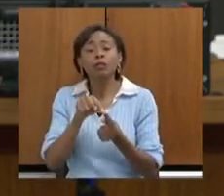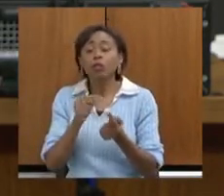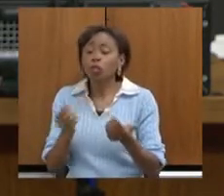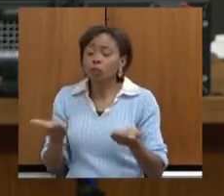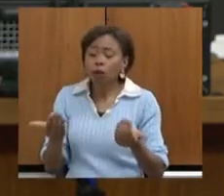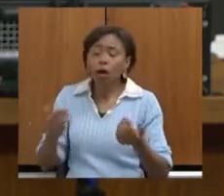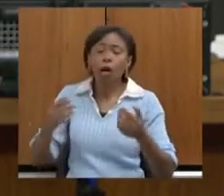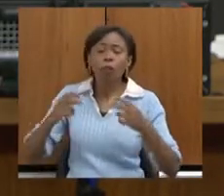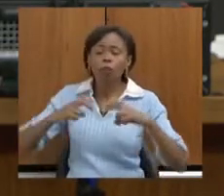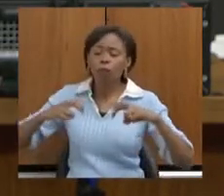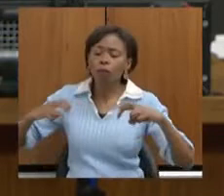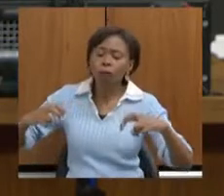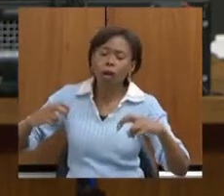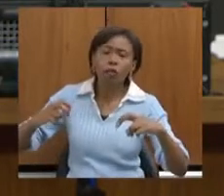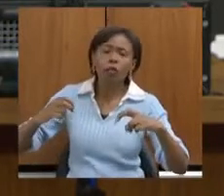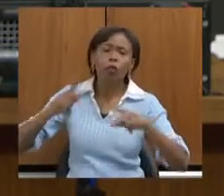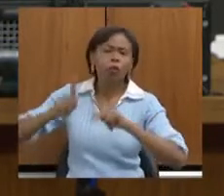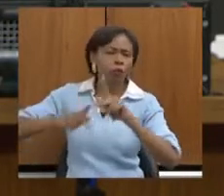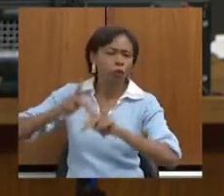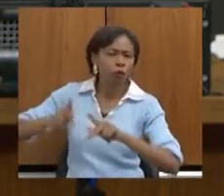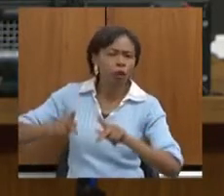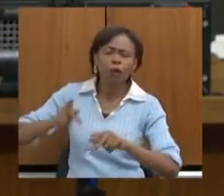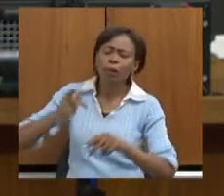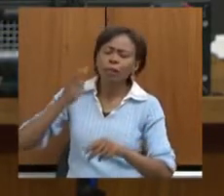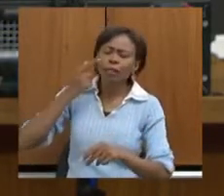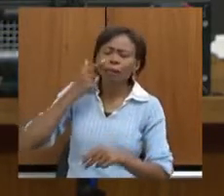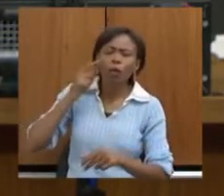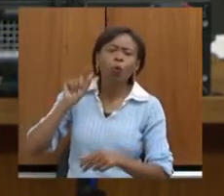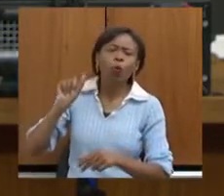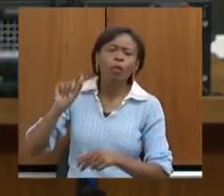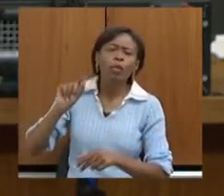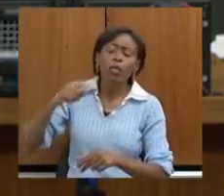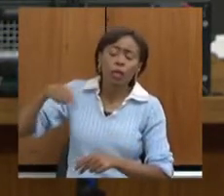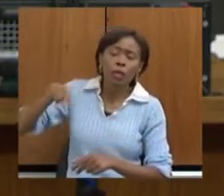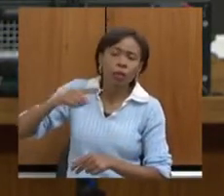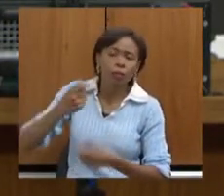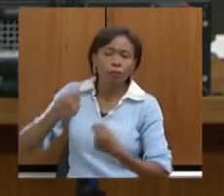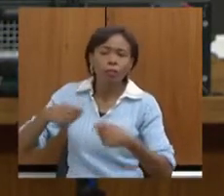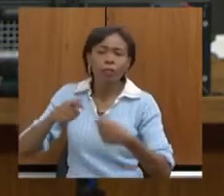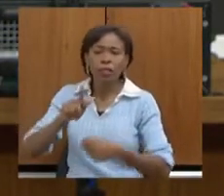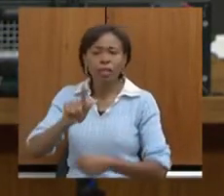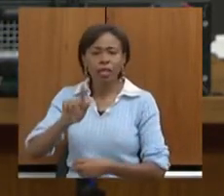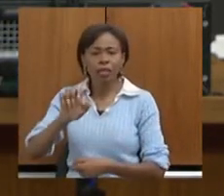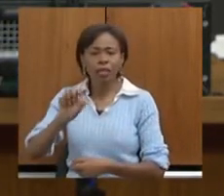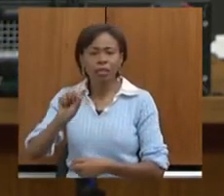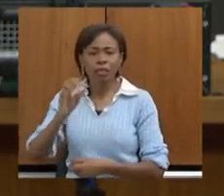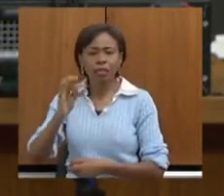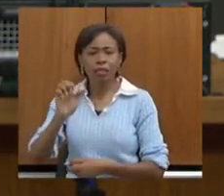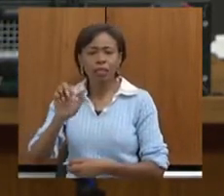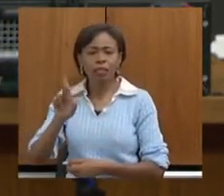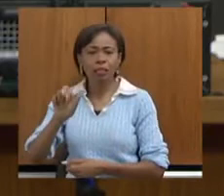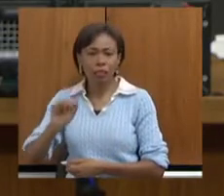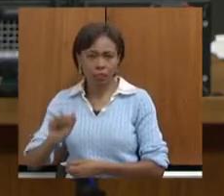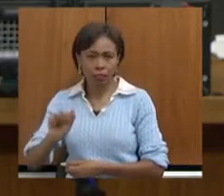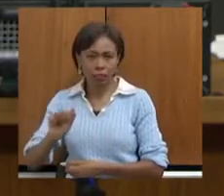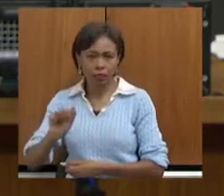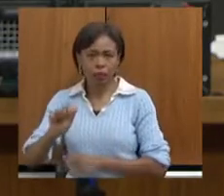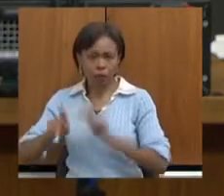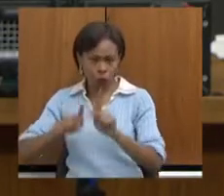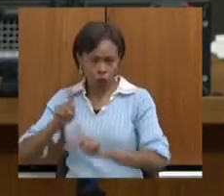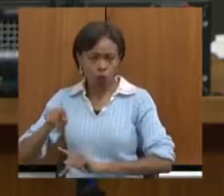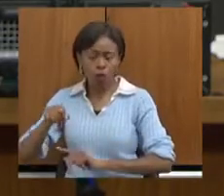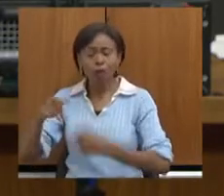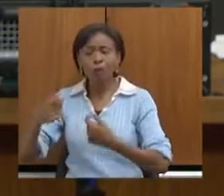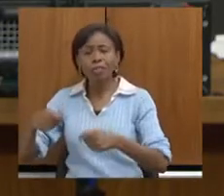seriam realmente os anseios da comunidade Gesteira para a gente tratar da temática da